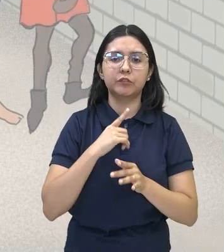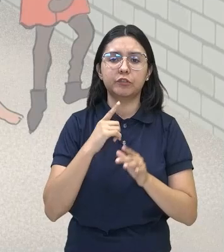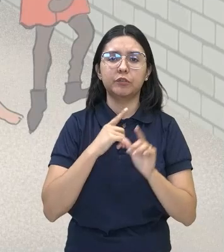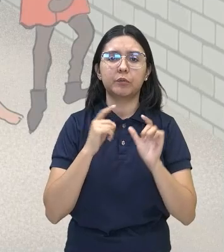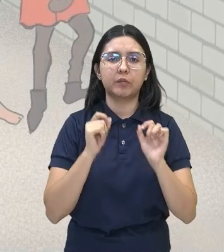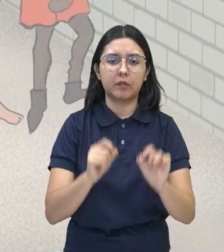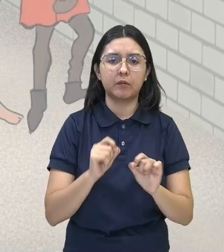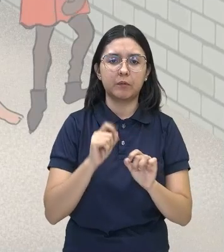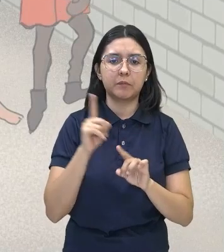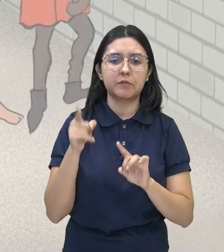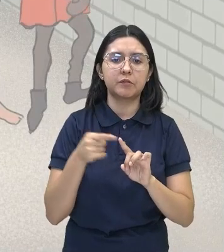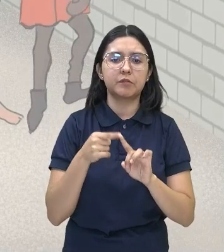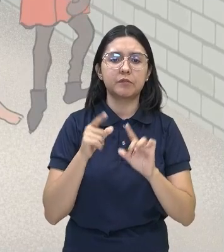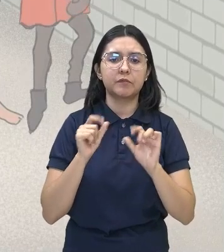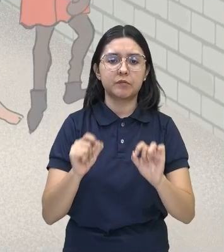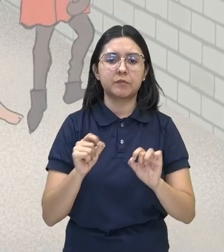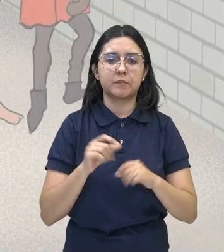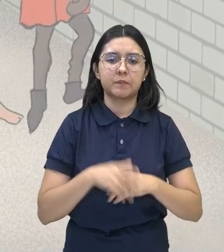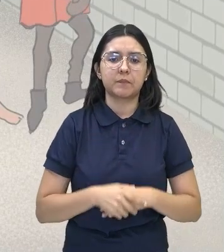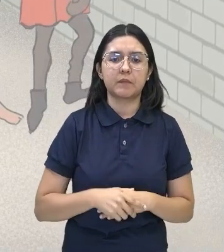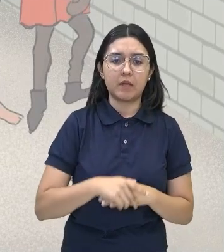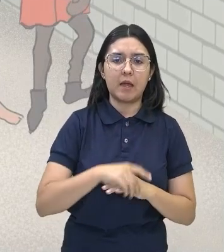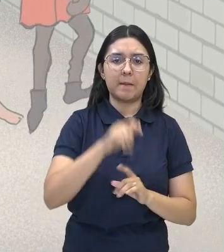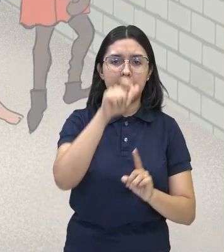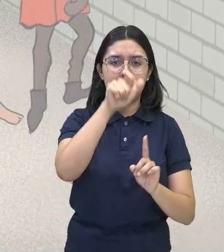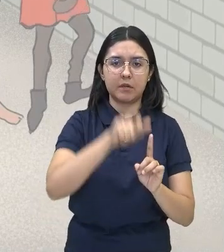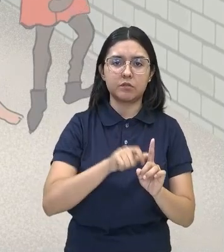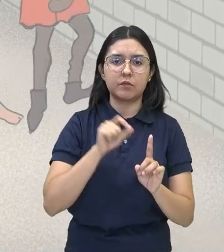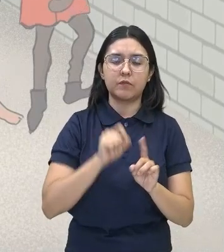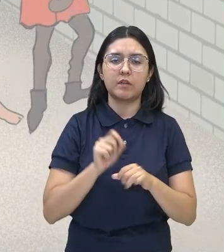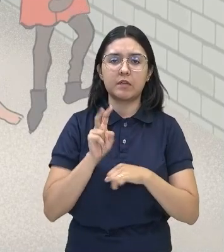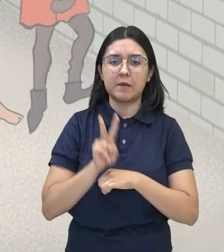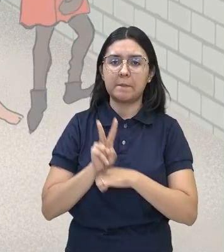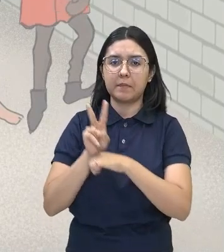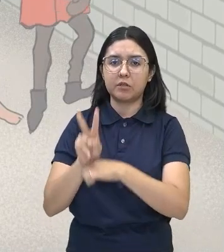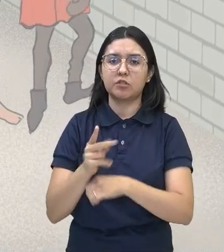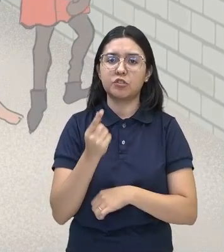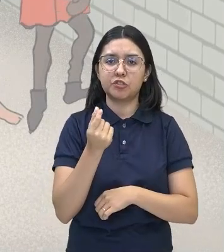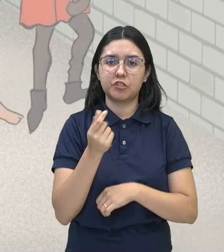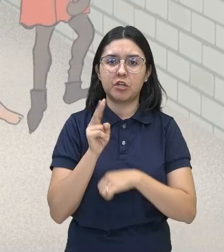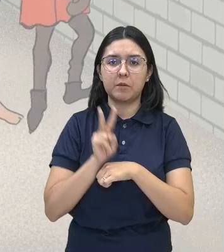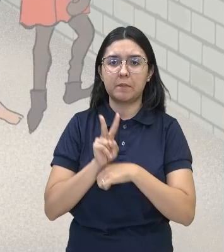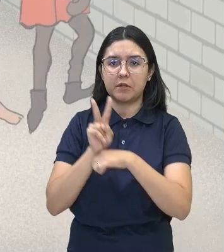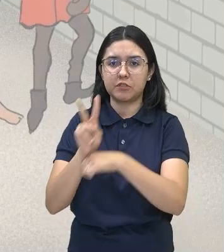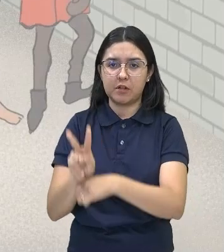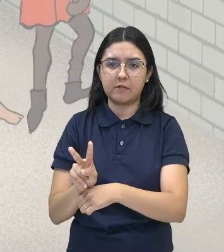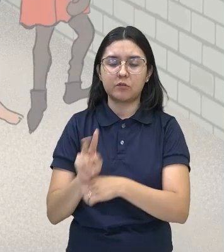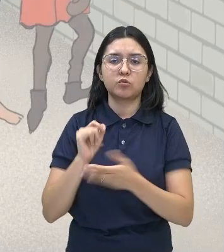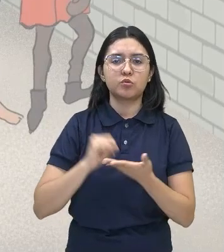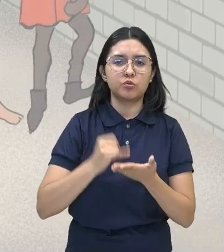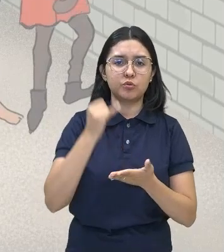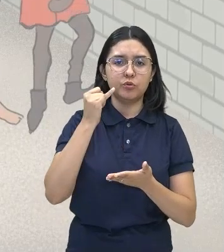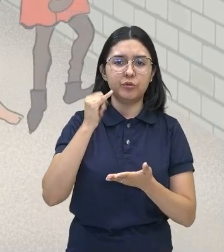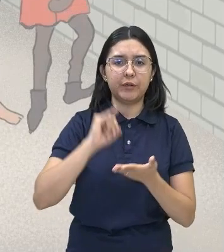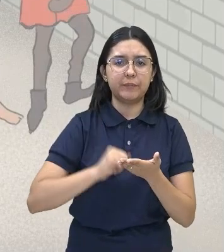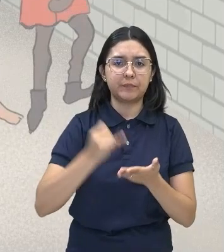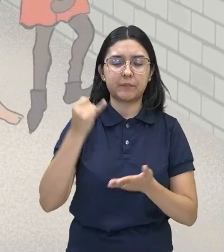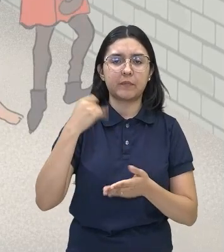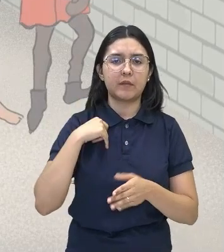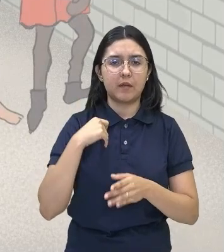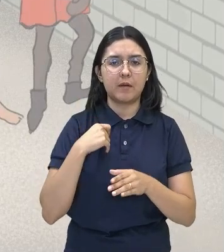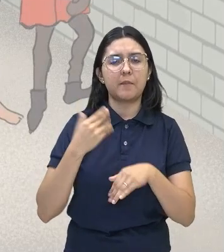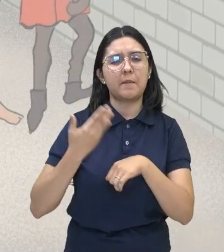ali do camarada, do indivíduo que emprestava dinheiro a juros. Essa era uma prática